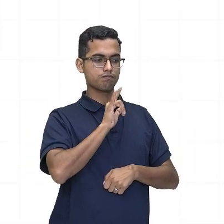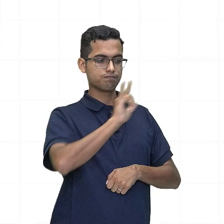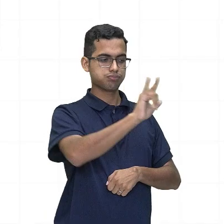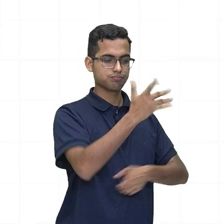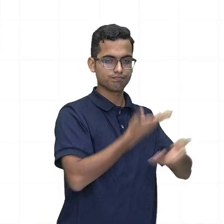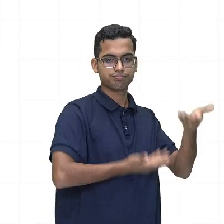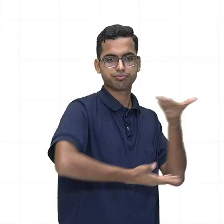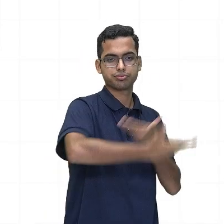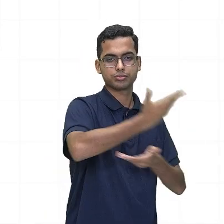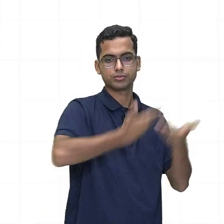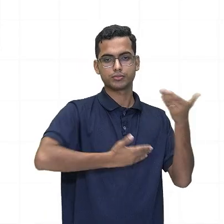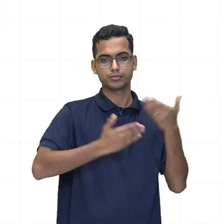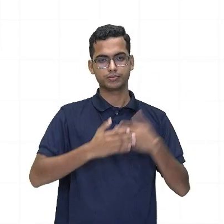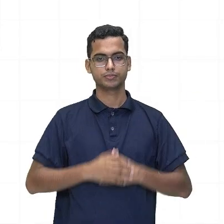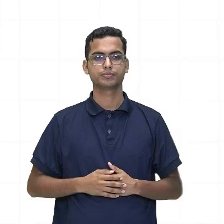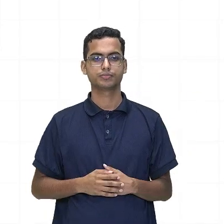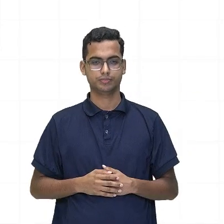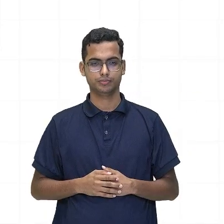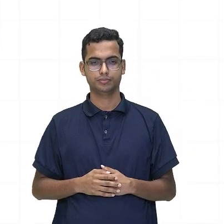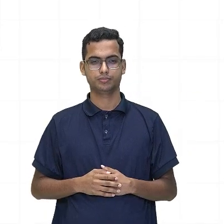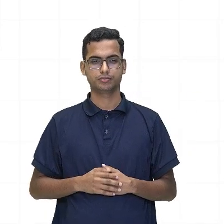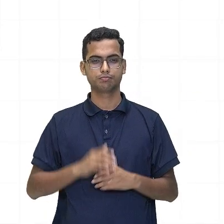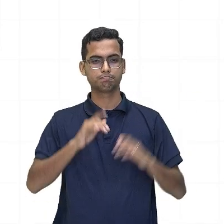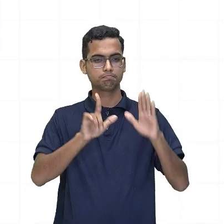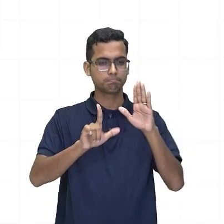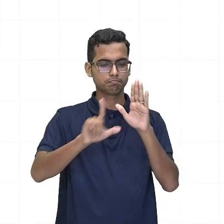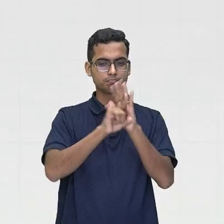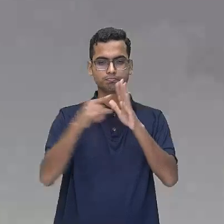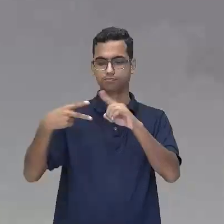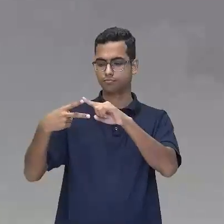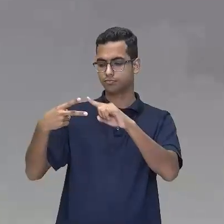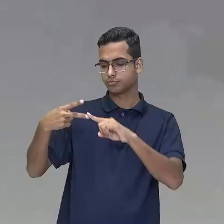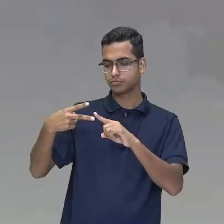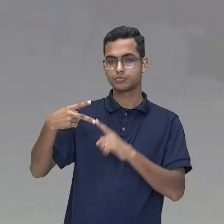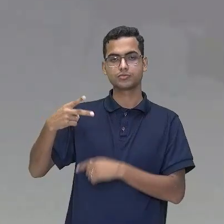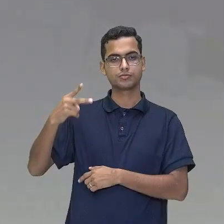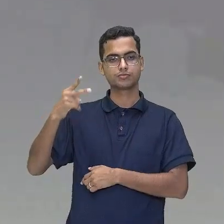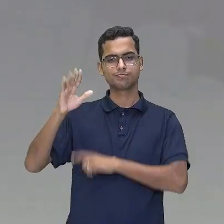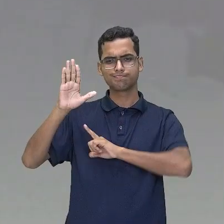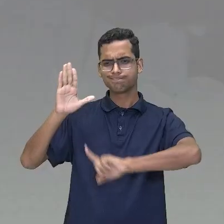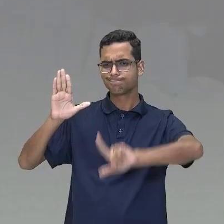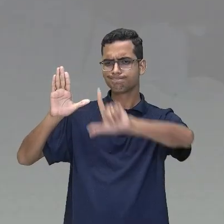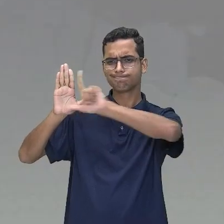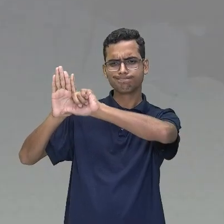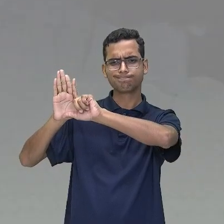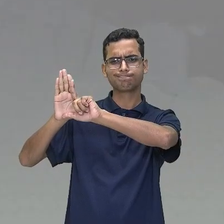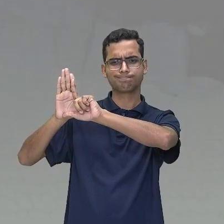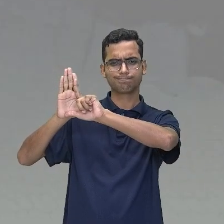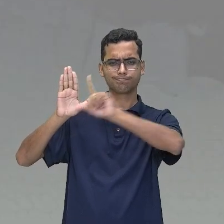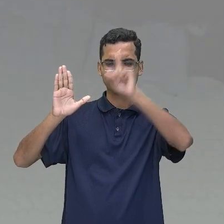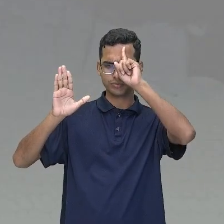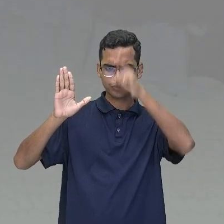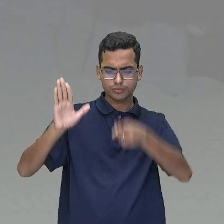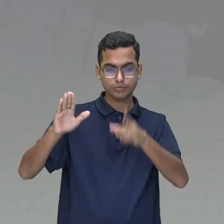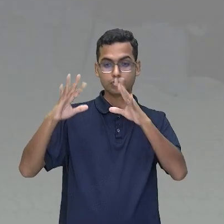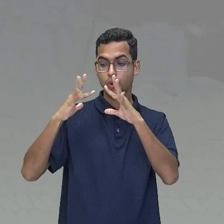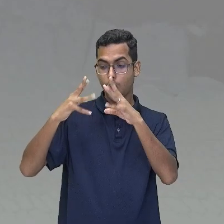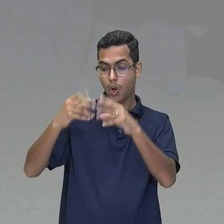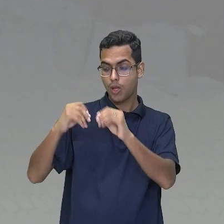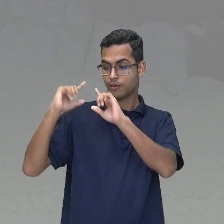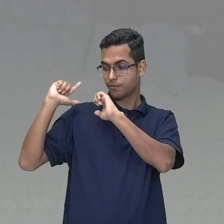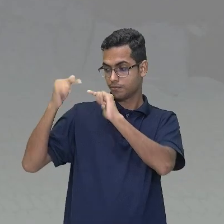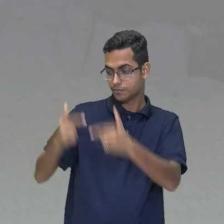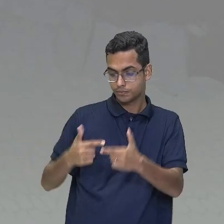os profetas. Olha aí que interessante, né? Jesus pega toda essa tradição de Israel, resume nesses